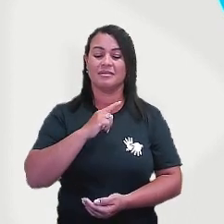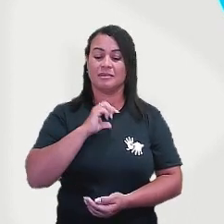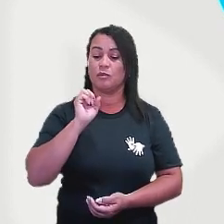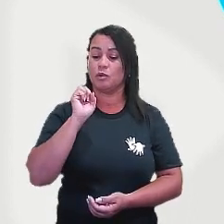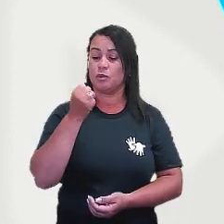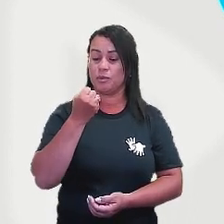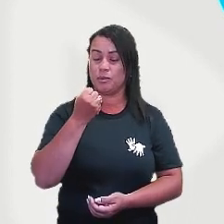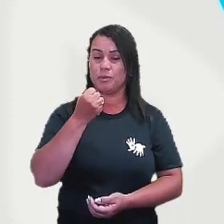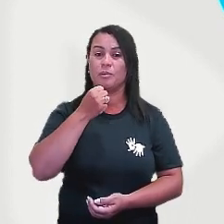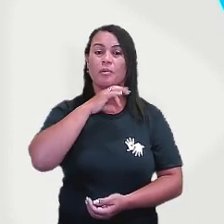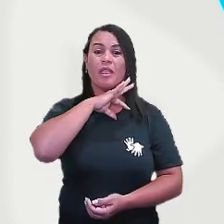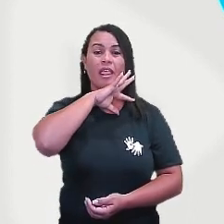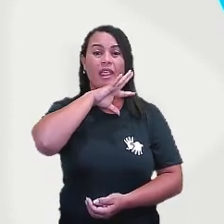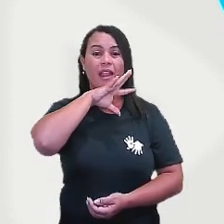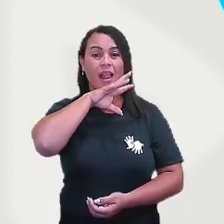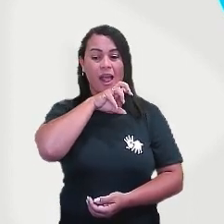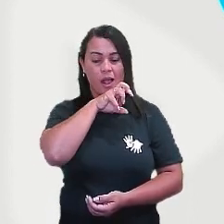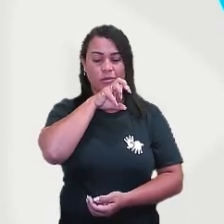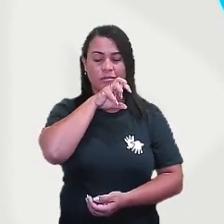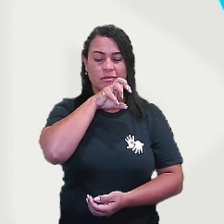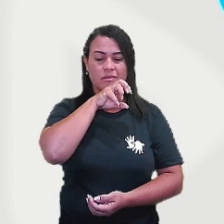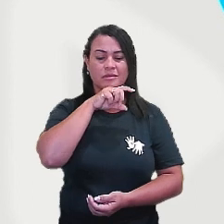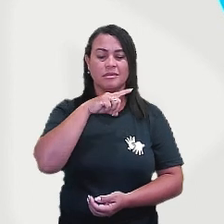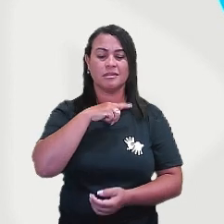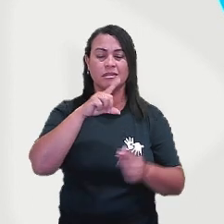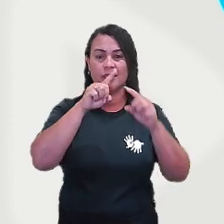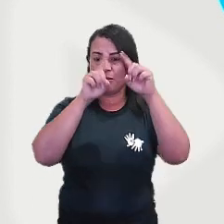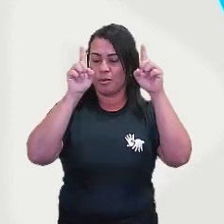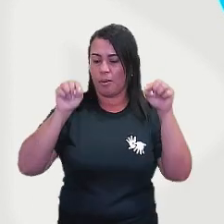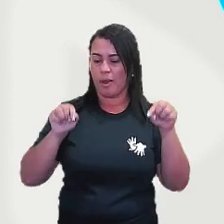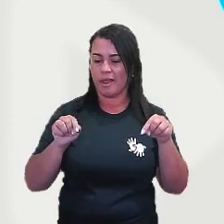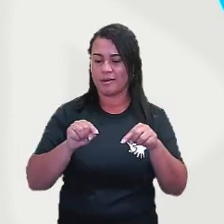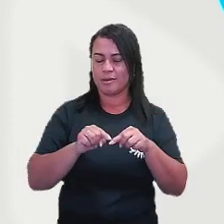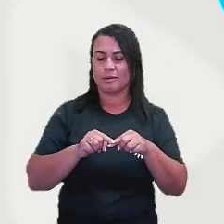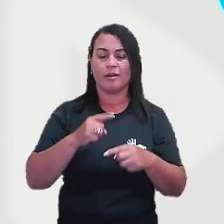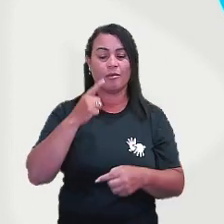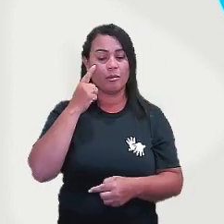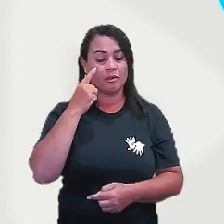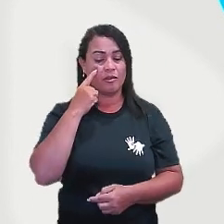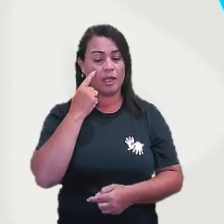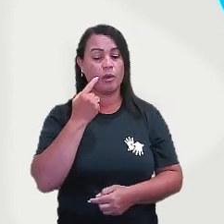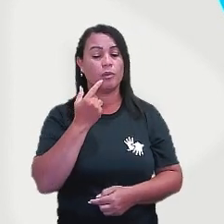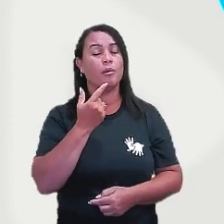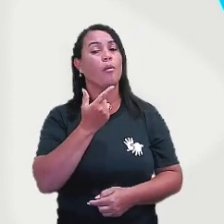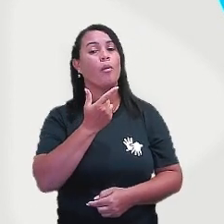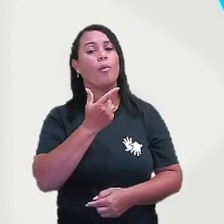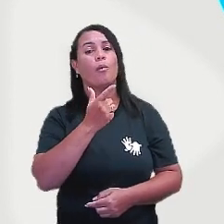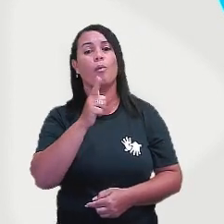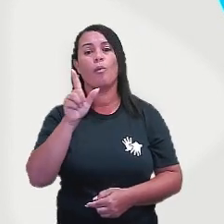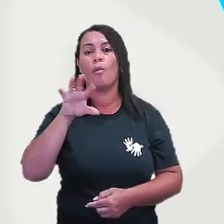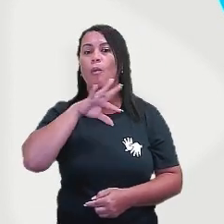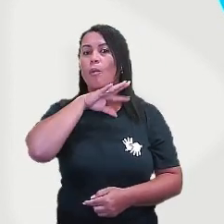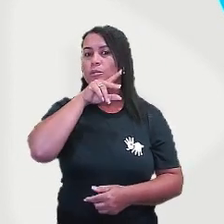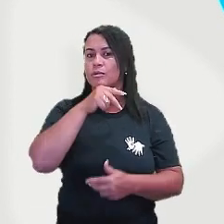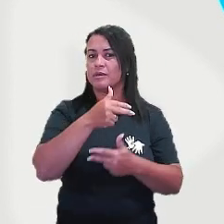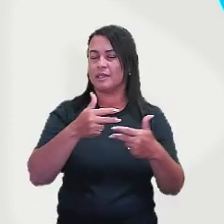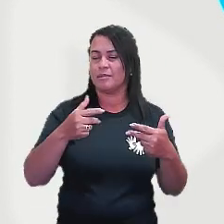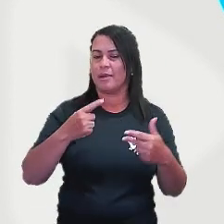8 leõezinhos tem no quadro. Agora nós vamos contar